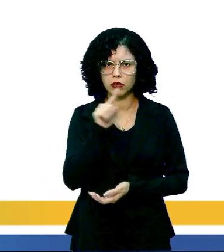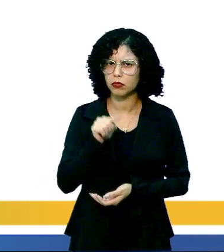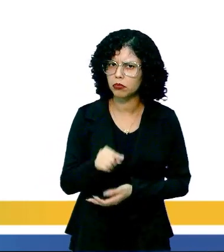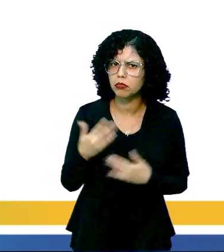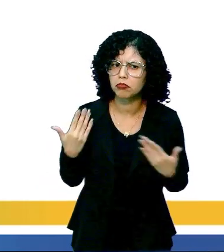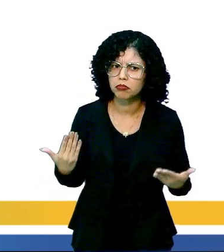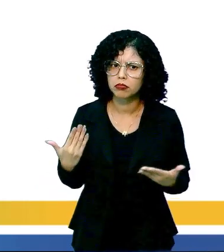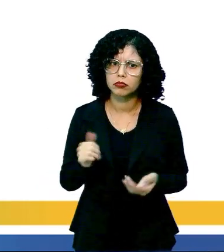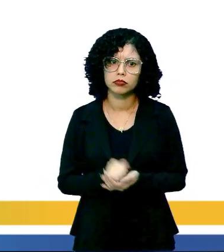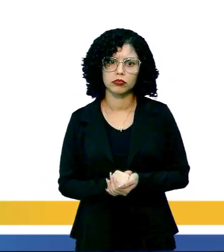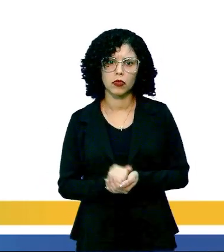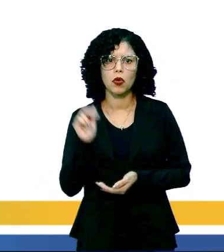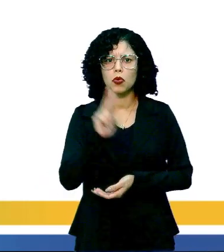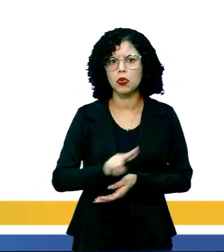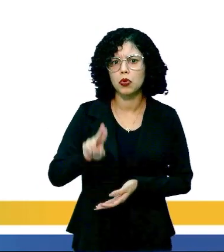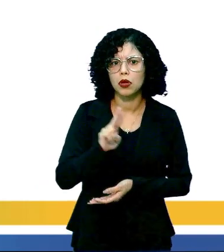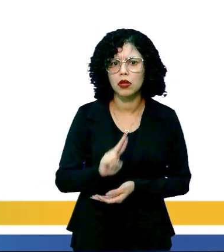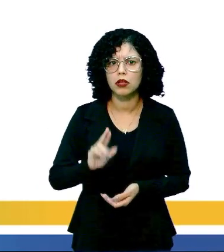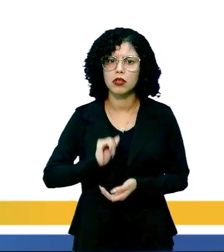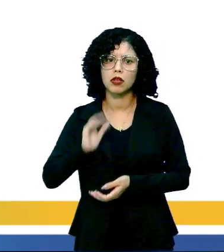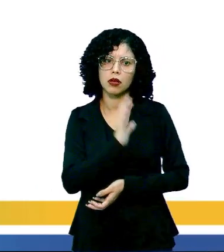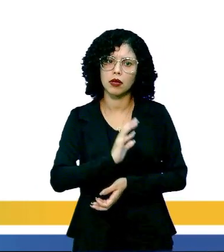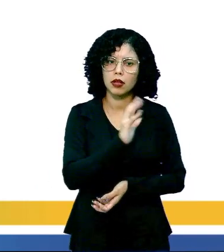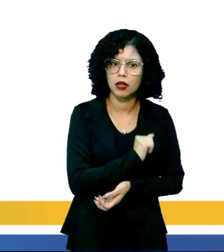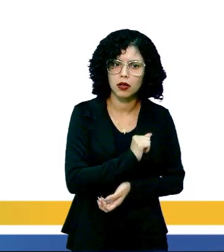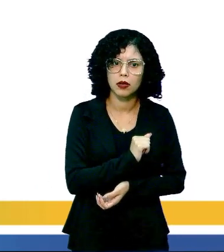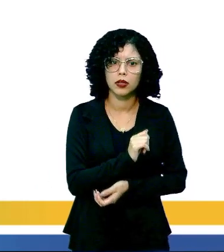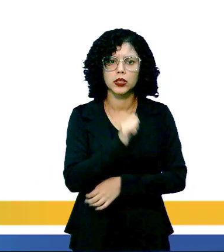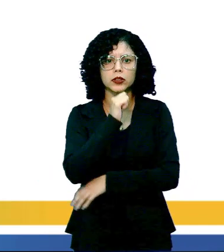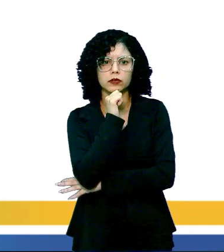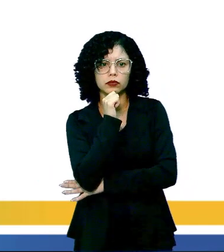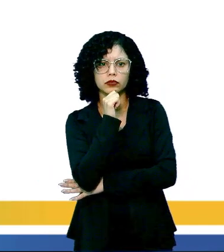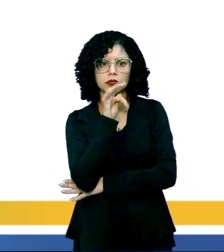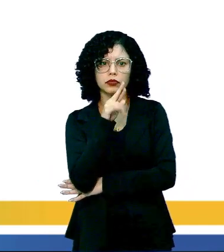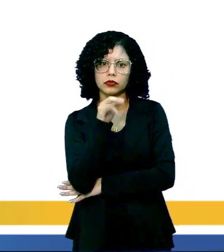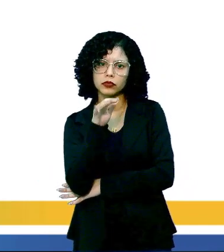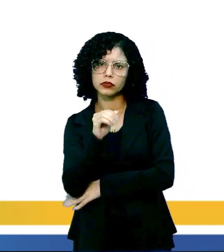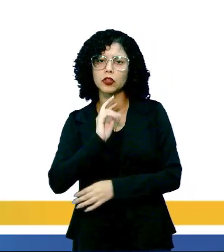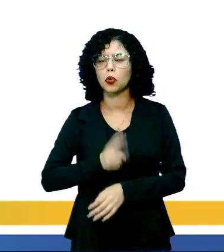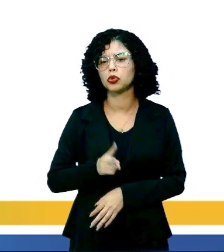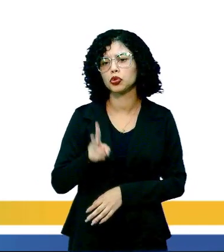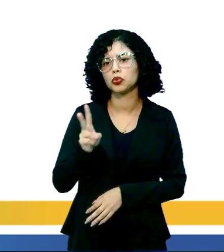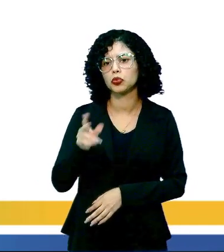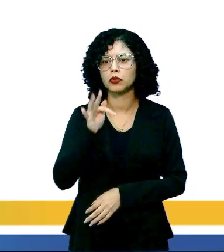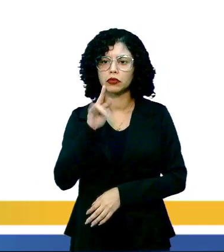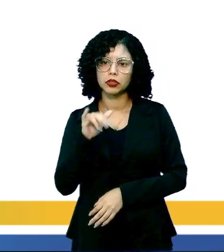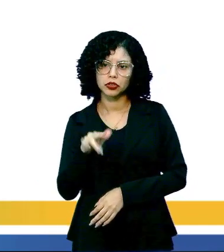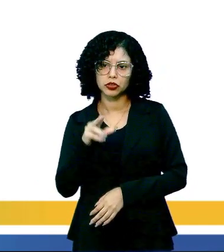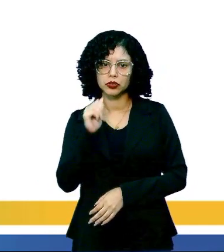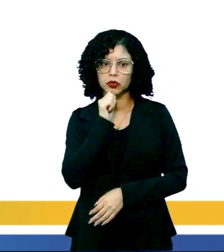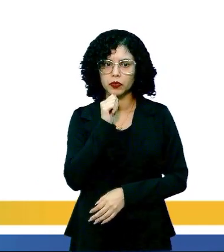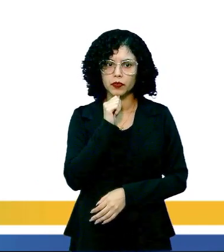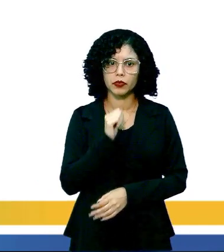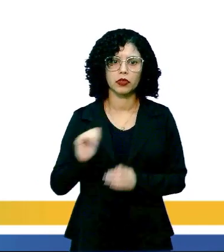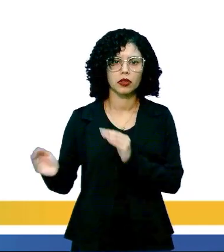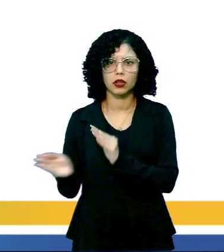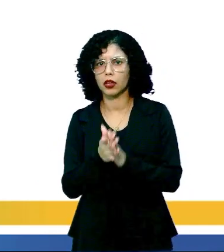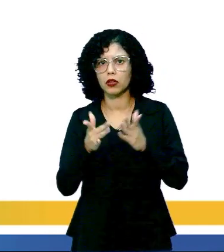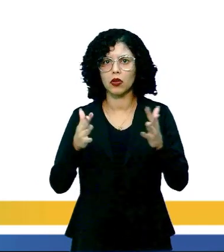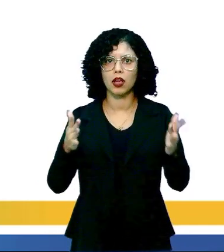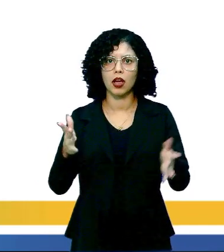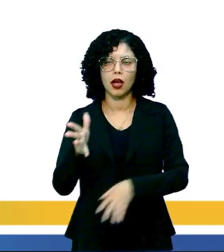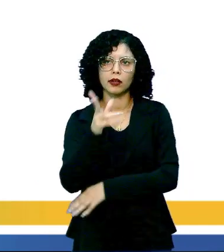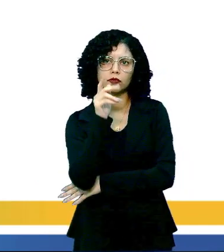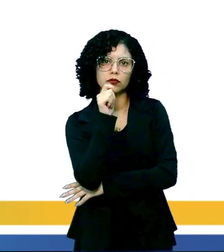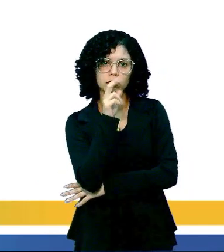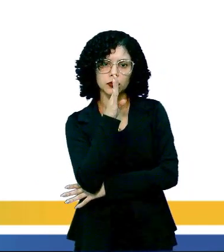eu. Que uso o viés para amar e finjo fingir que finjo. Adorar o